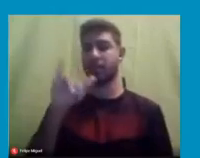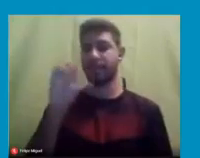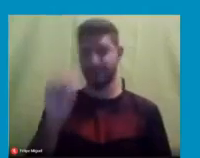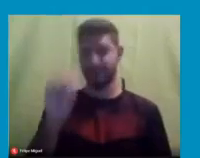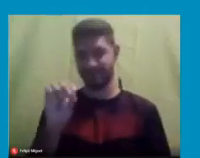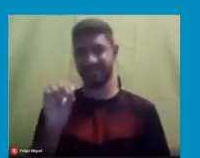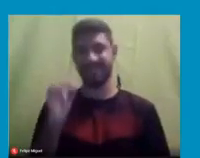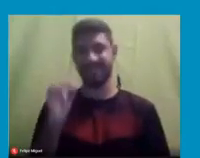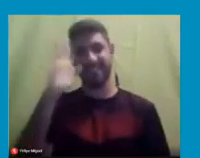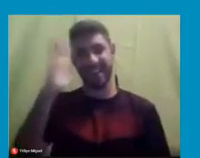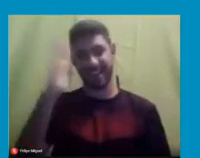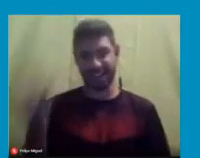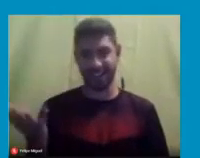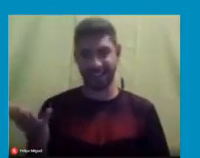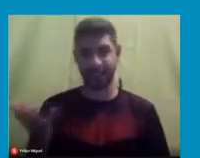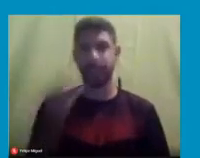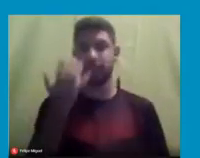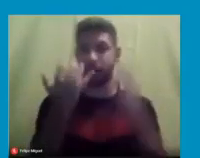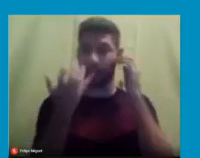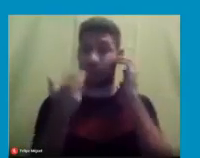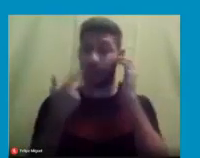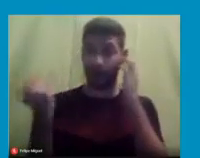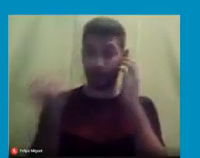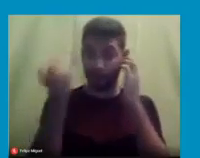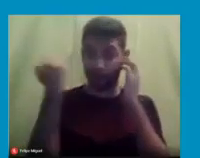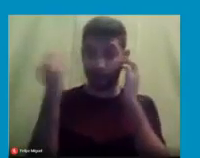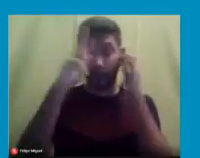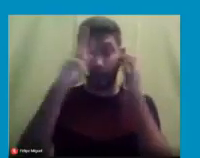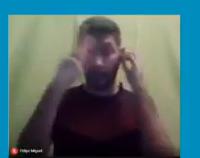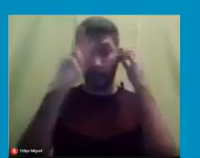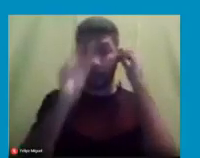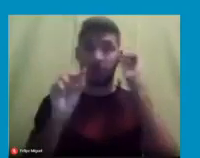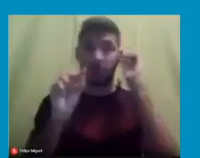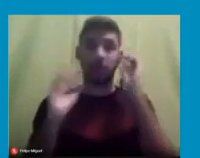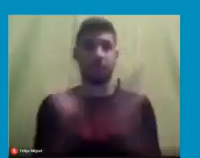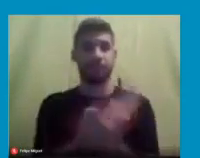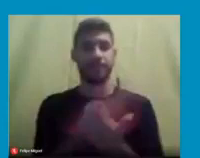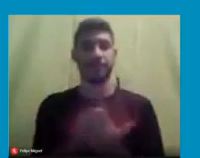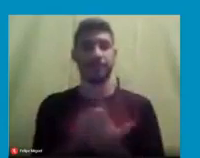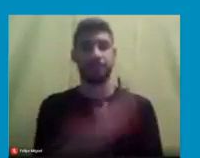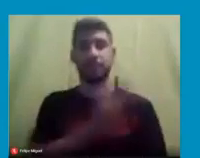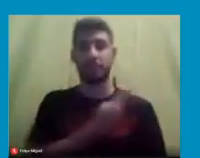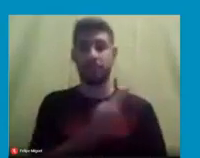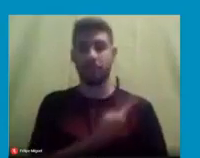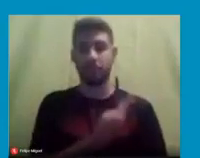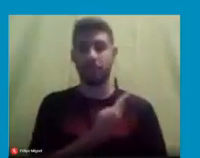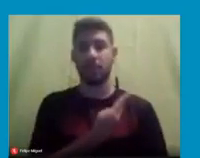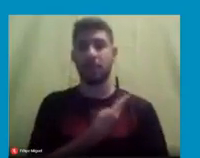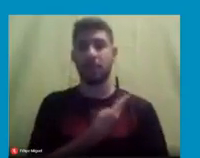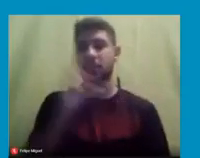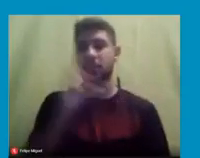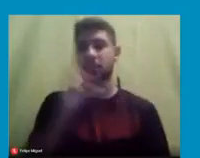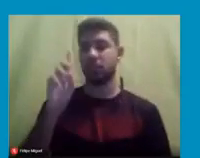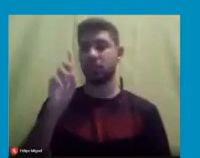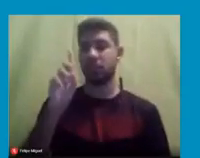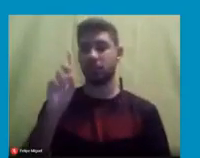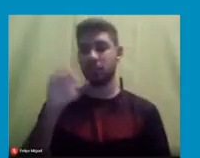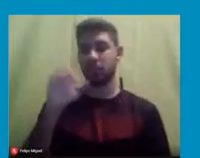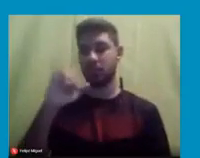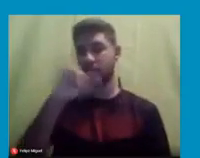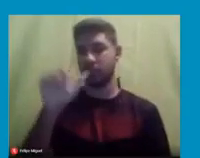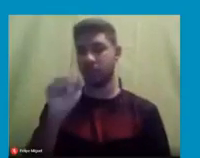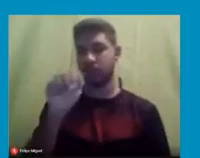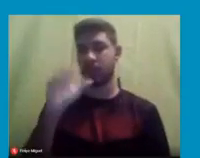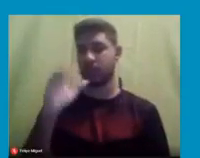eu queria pontuar algo. Eu me lembrei do livro do meu amigo de Jaci David Oliveira, que ele publicou em 98 pela Federal